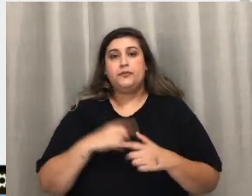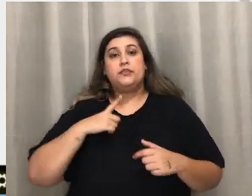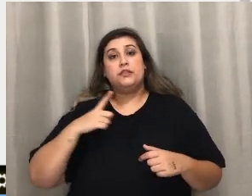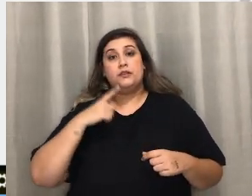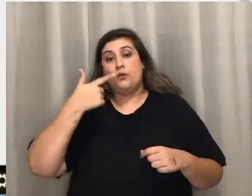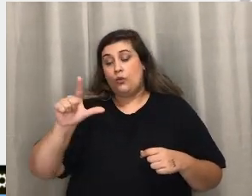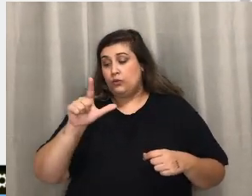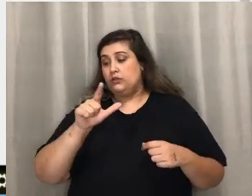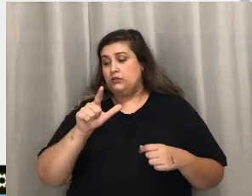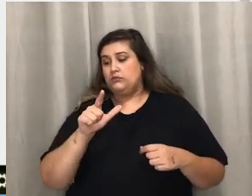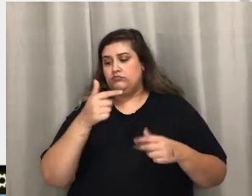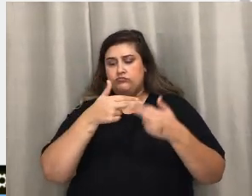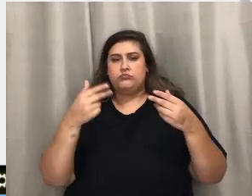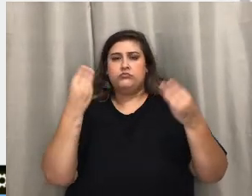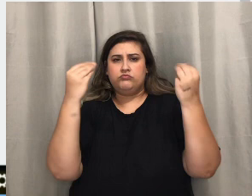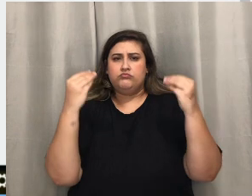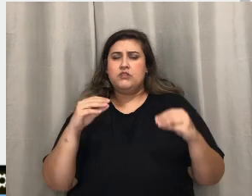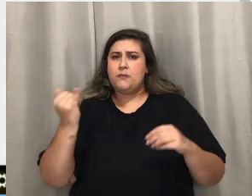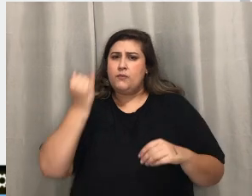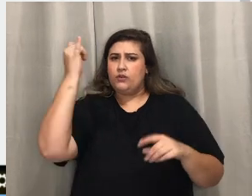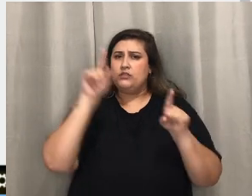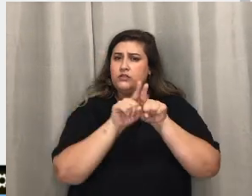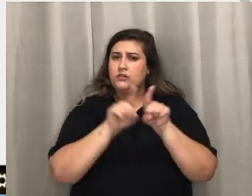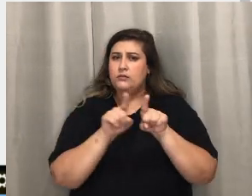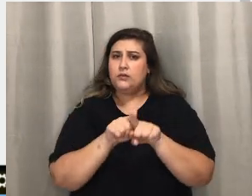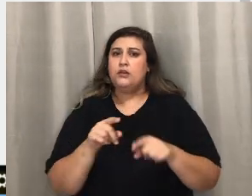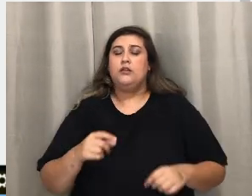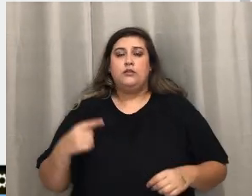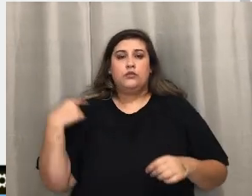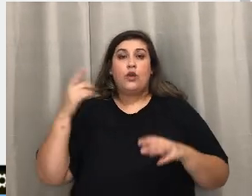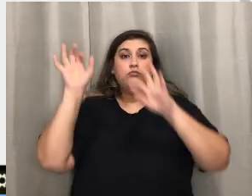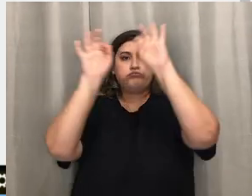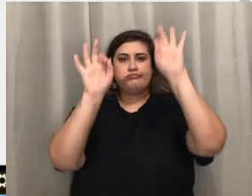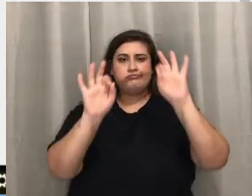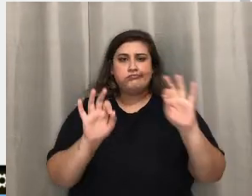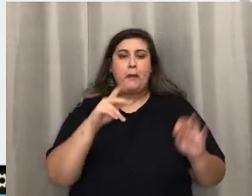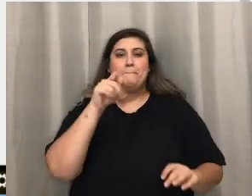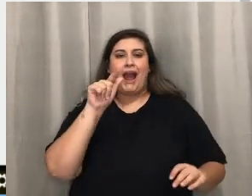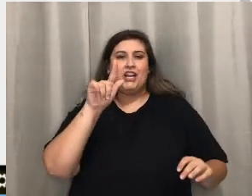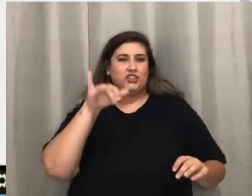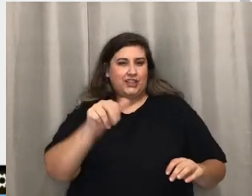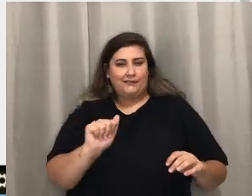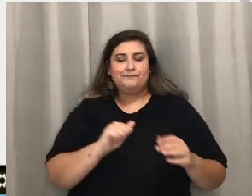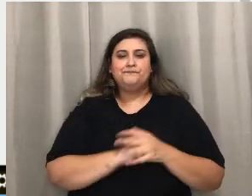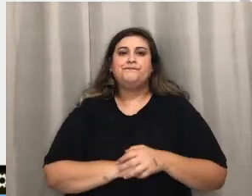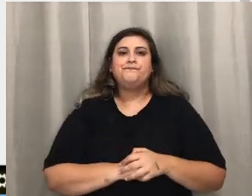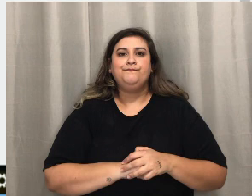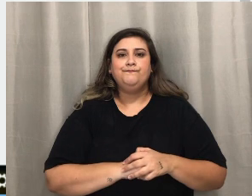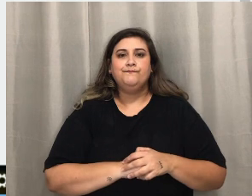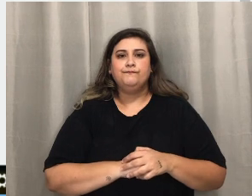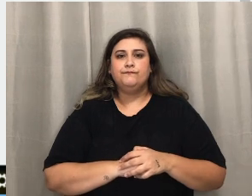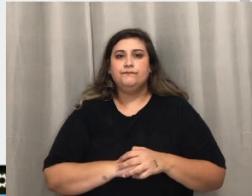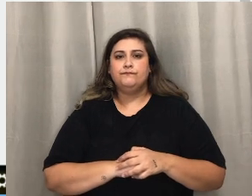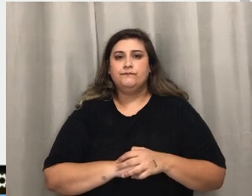outras configurações de conta que são muito importantes quando nós customizamos a nossa página. Então, nós